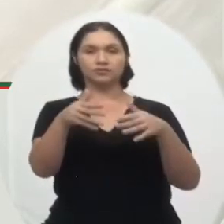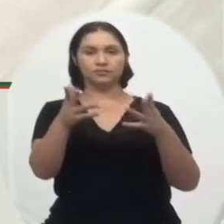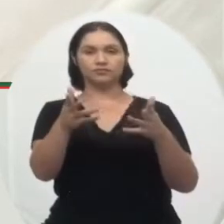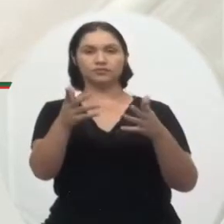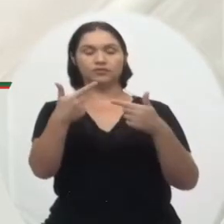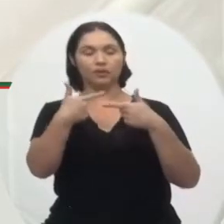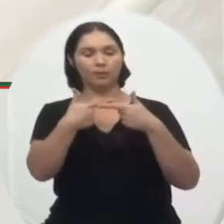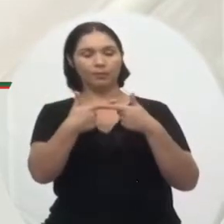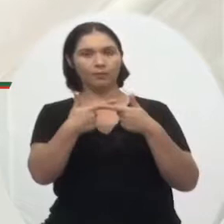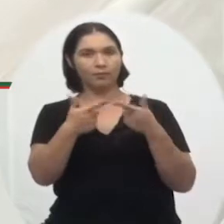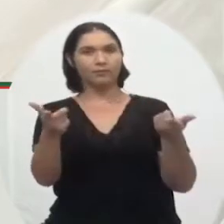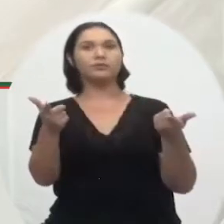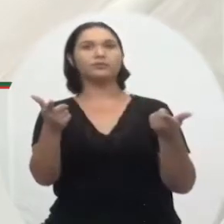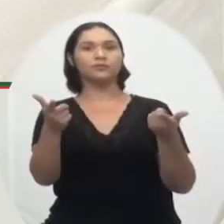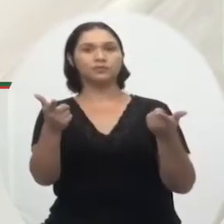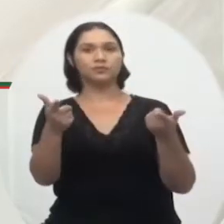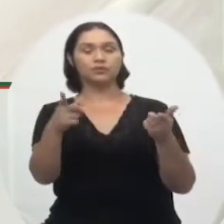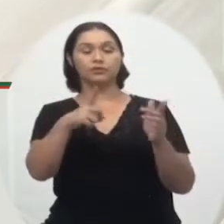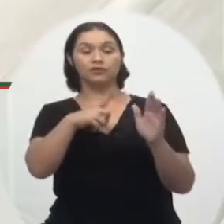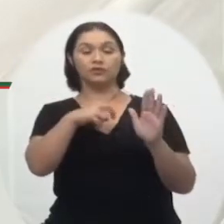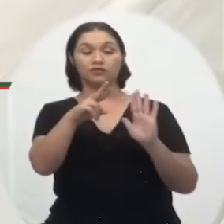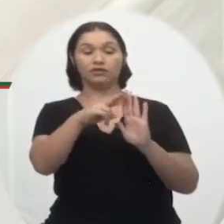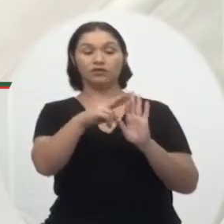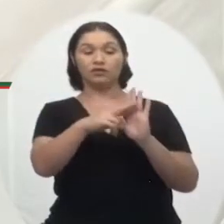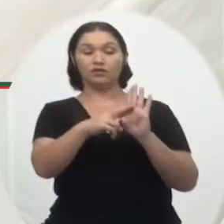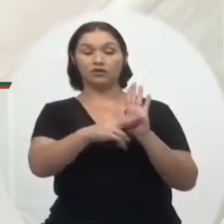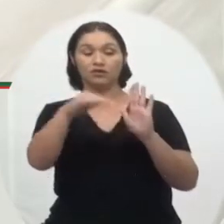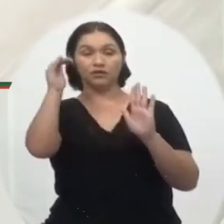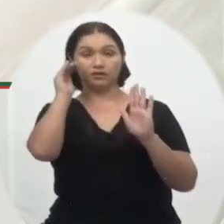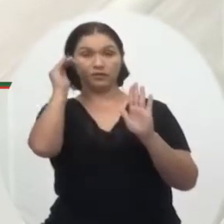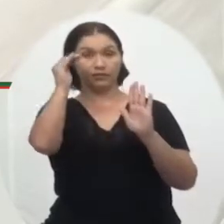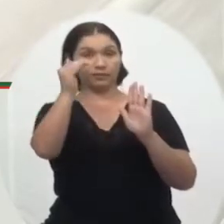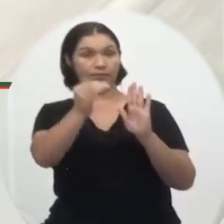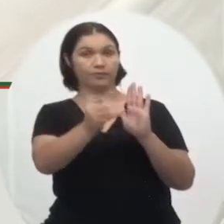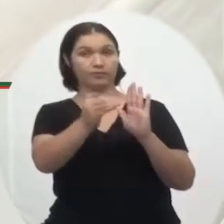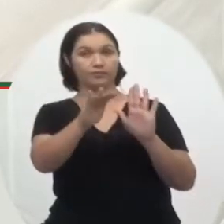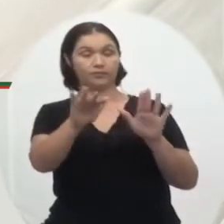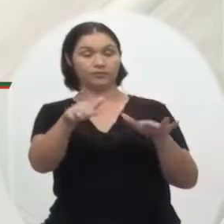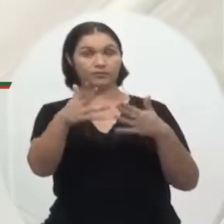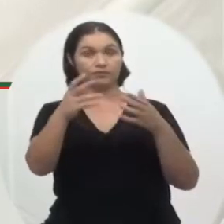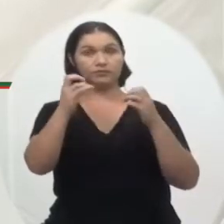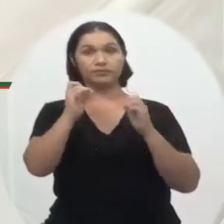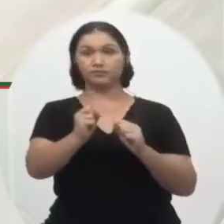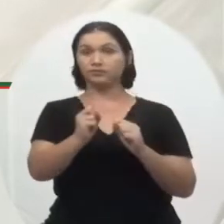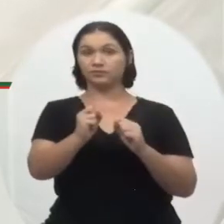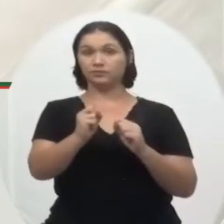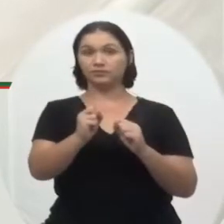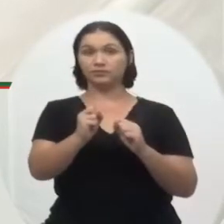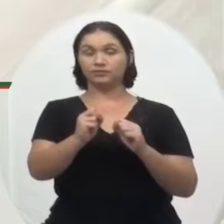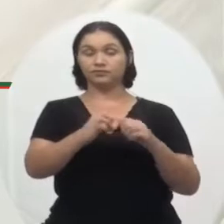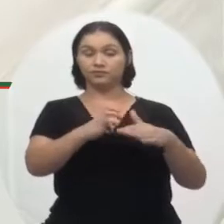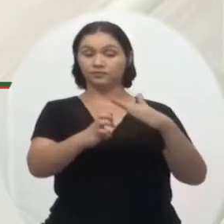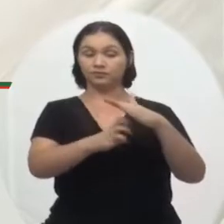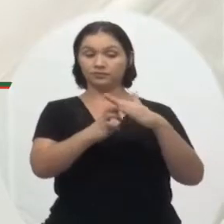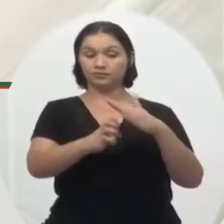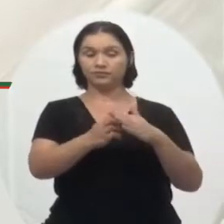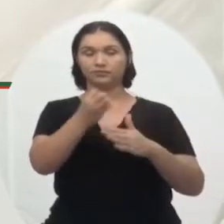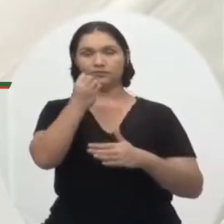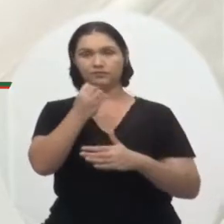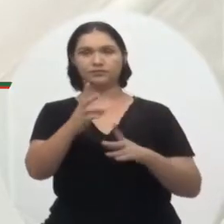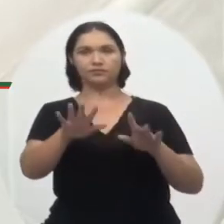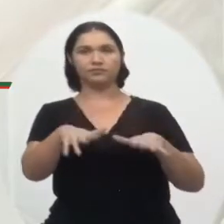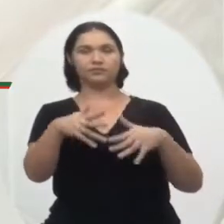ele respeitou uma lógica de custo-benefício para melhor aproveitamento dos recursos da empresa. De modo